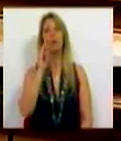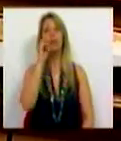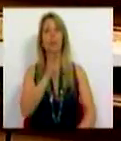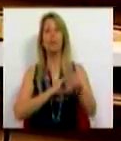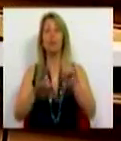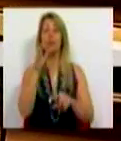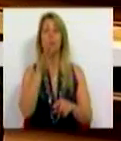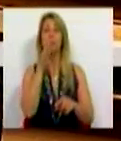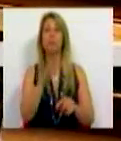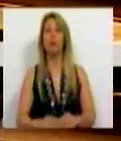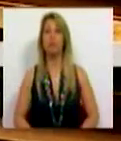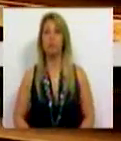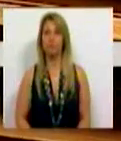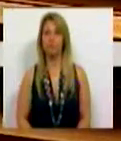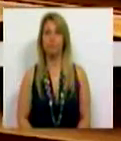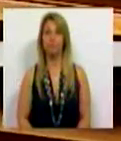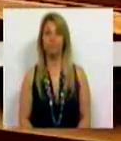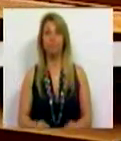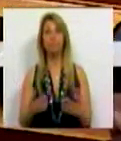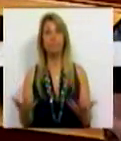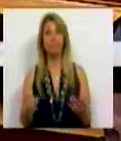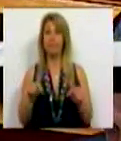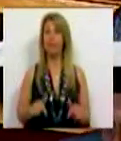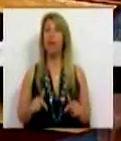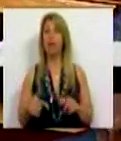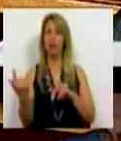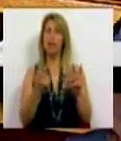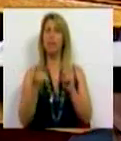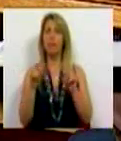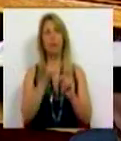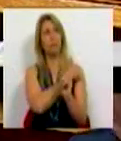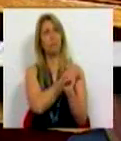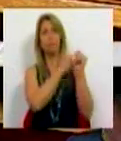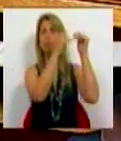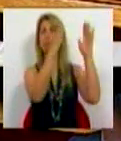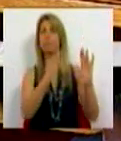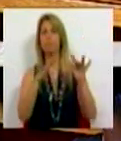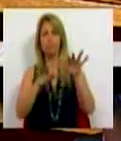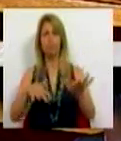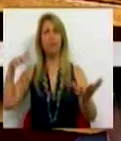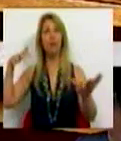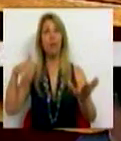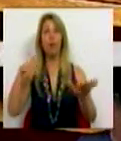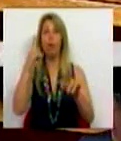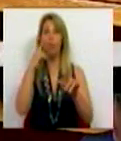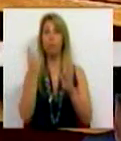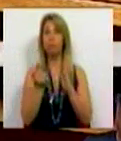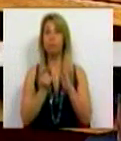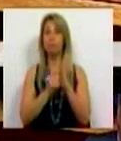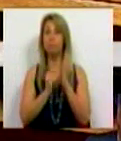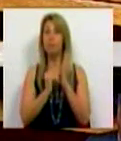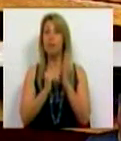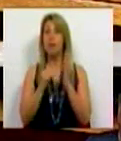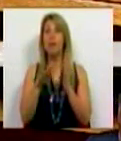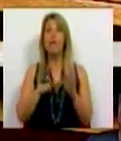Srs. Deputados. Estamos aqui a debater nesta Câmara um eixo fundamental do Plano Nacional